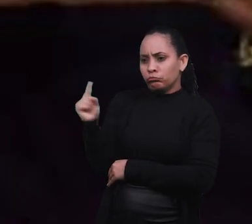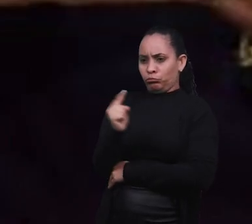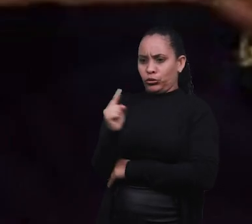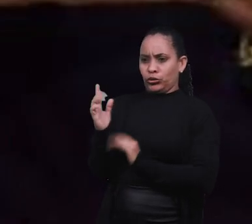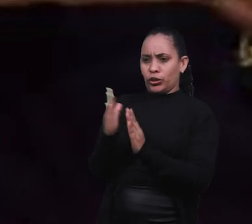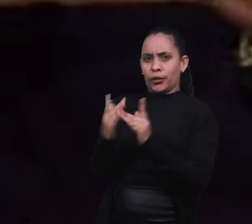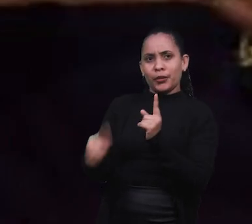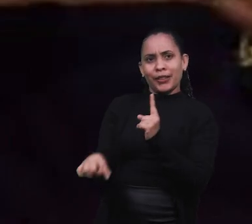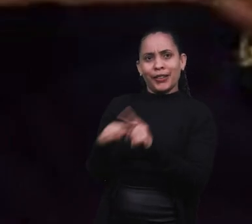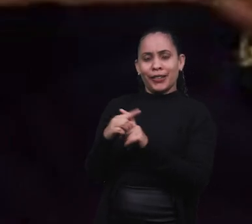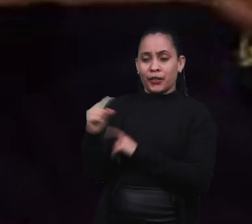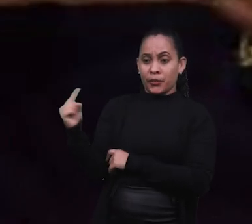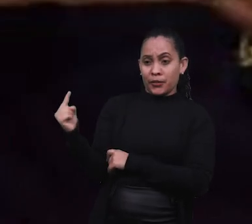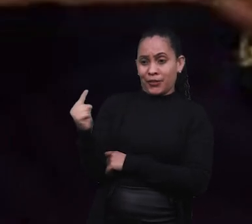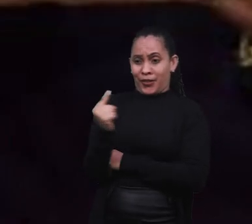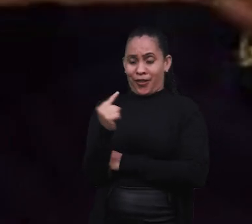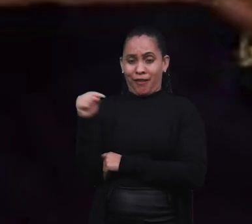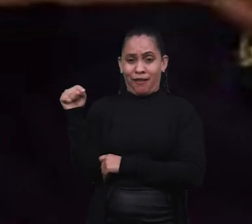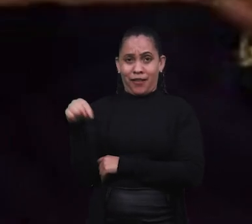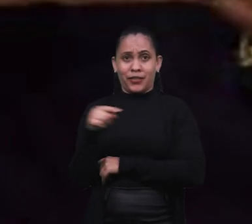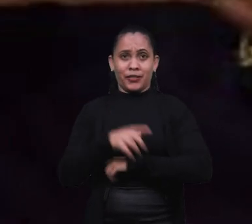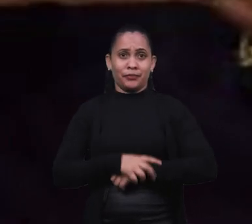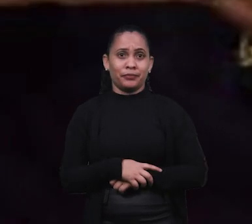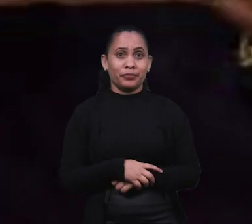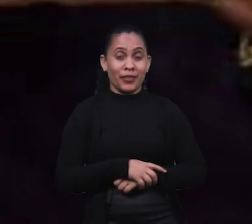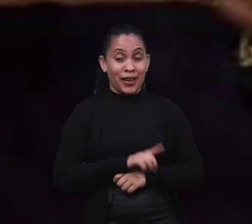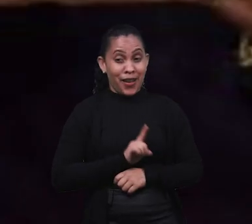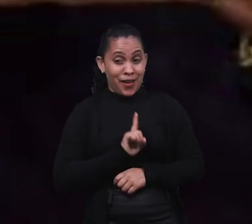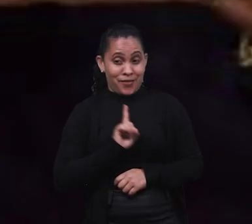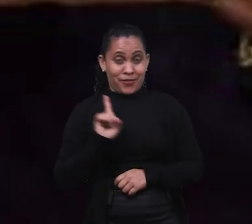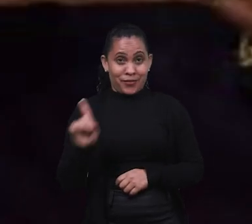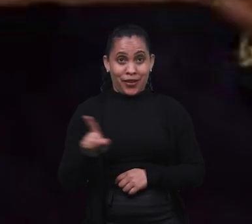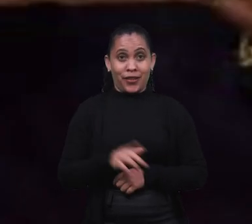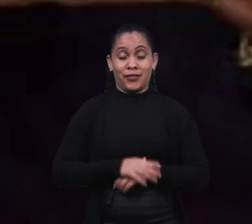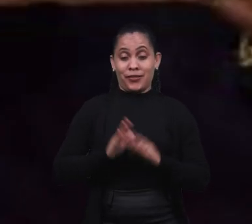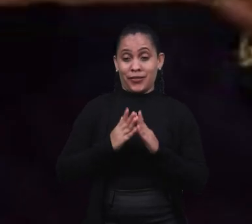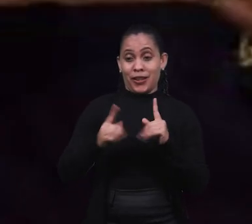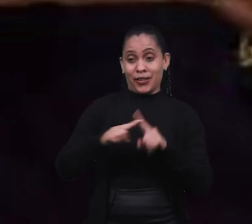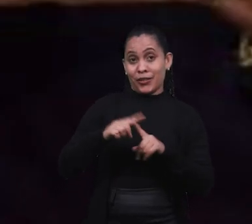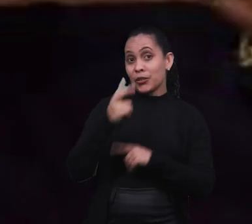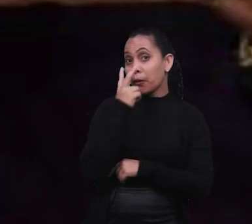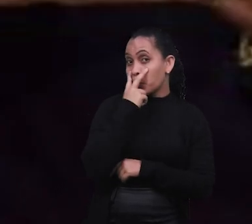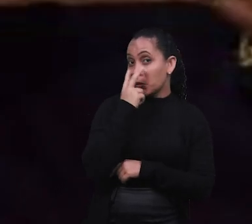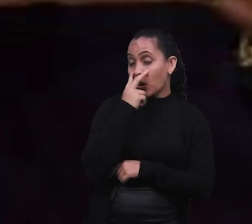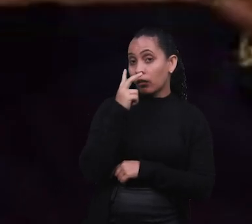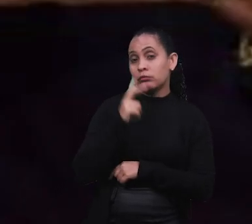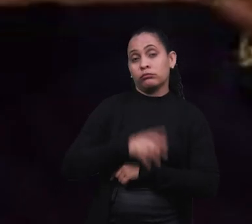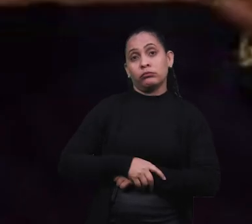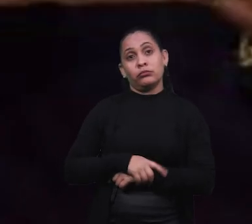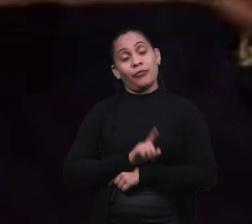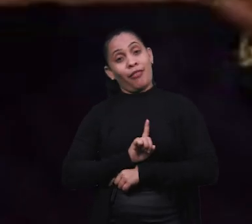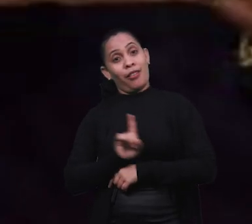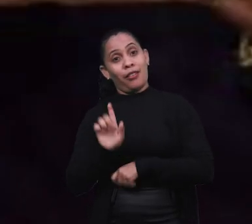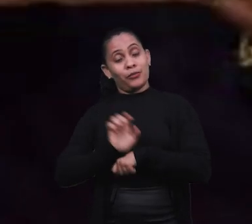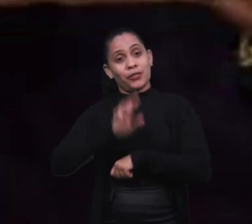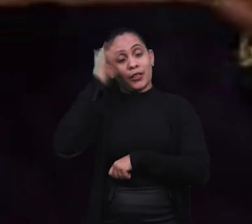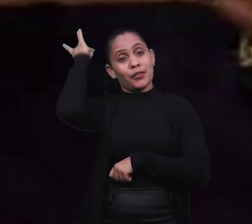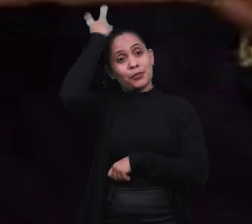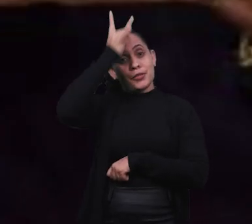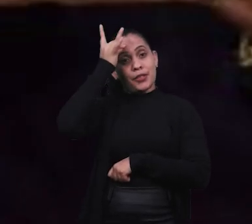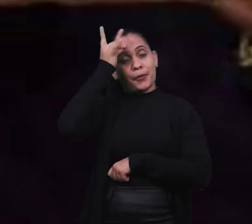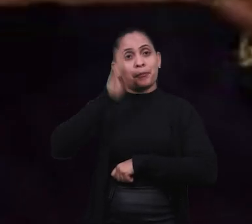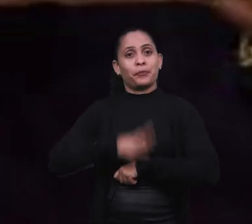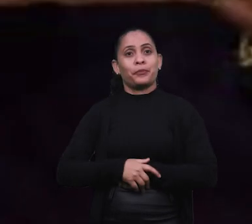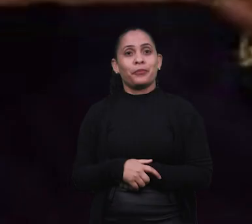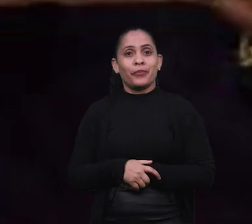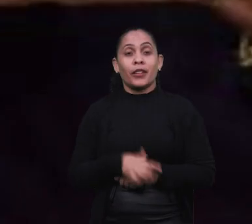que estava ali no ministério de Jardim da Penha 2, na época, né, em Vitória, Espírito Santo. E assim